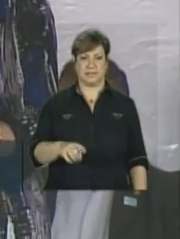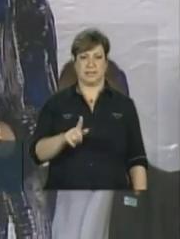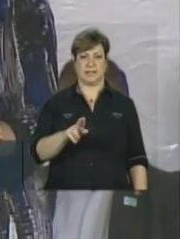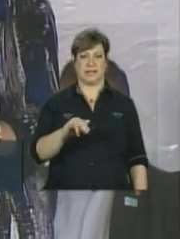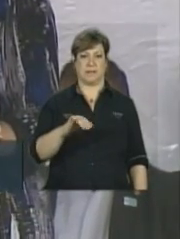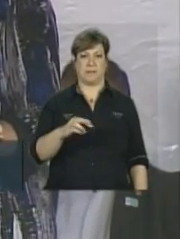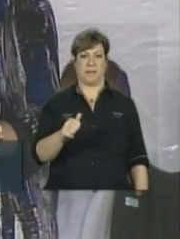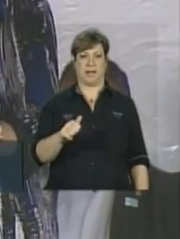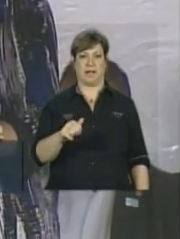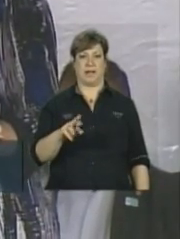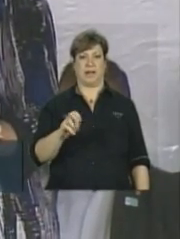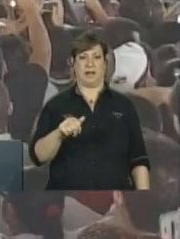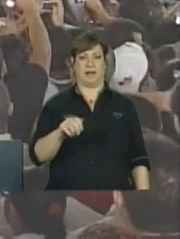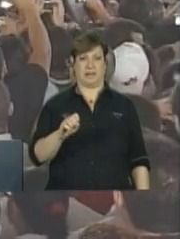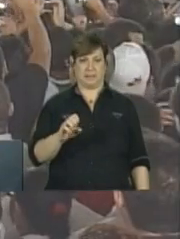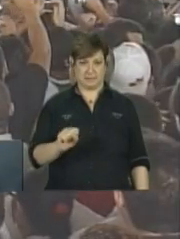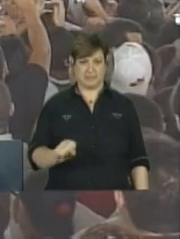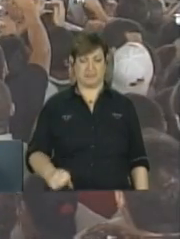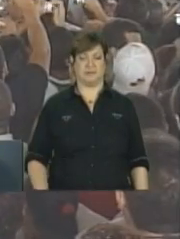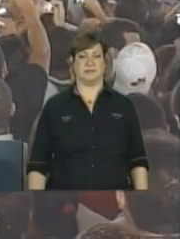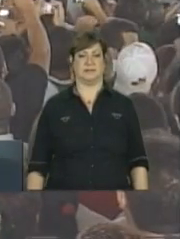Guimarães,